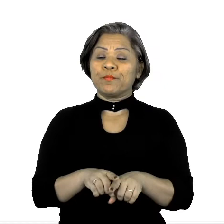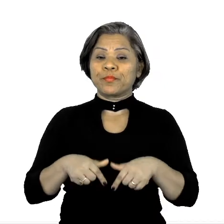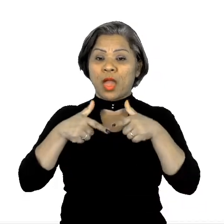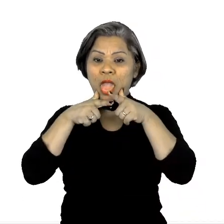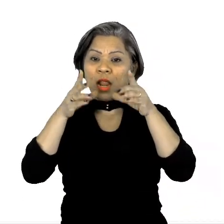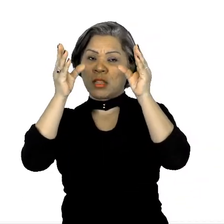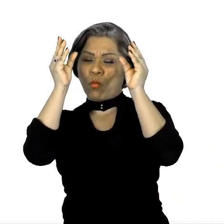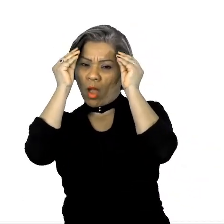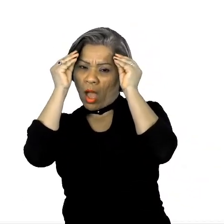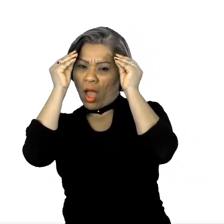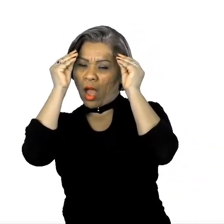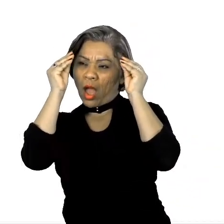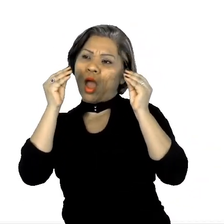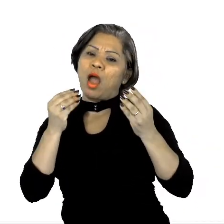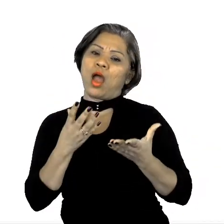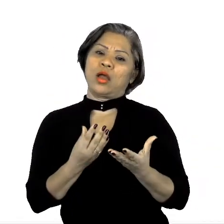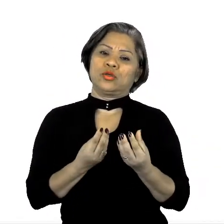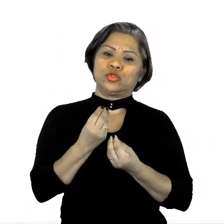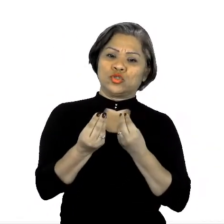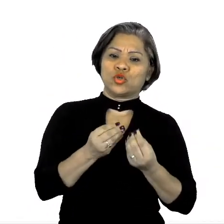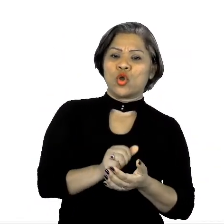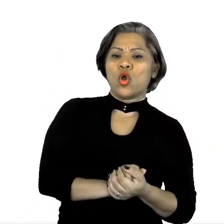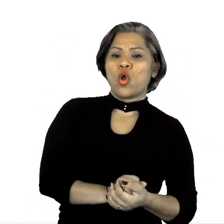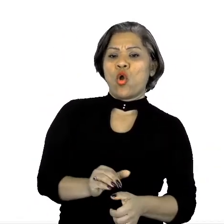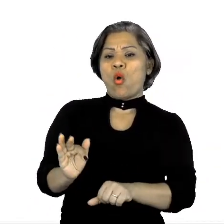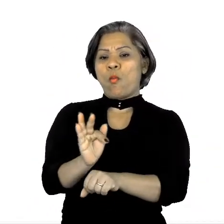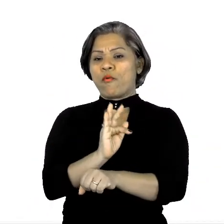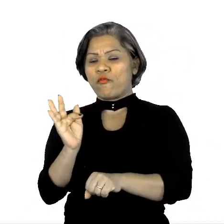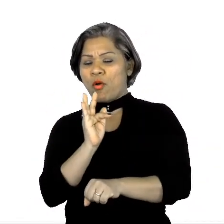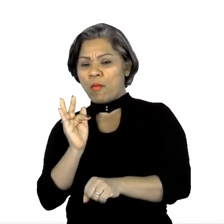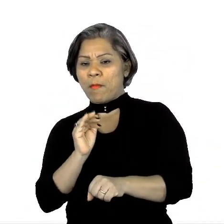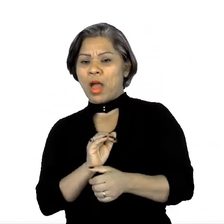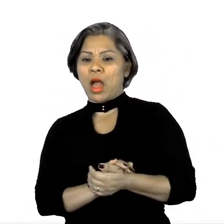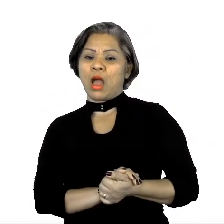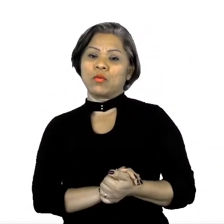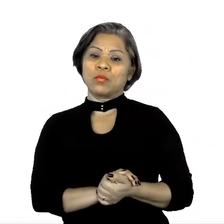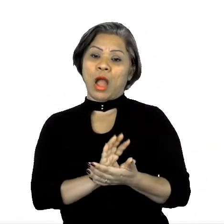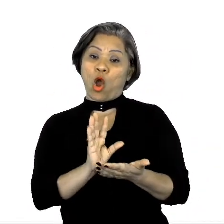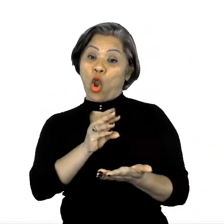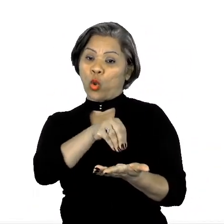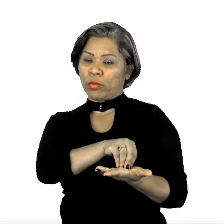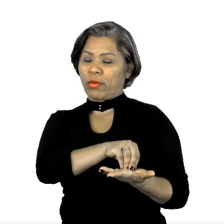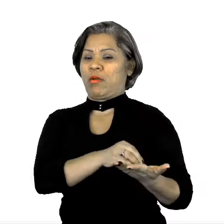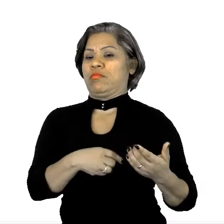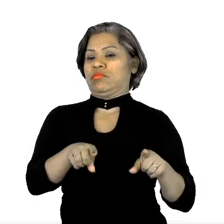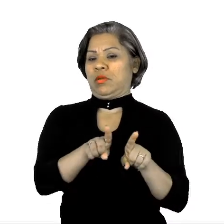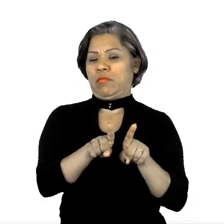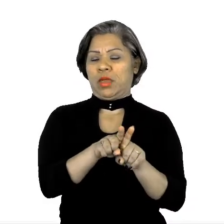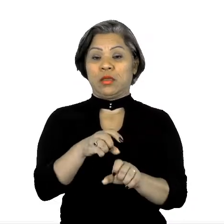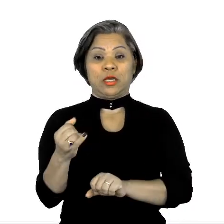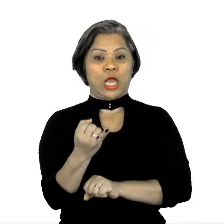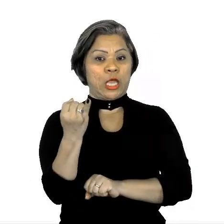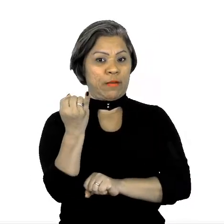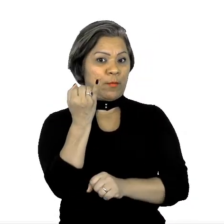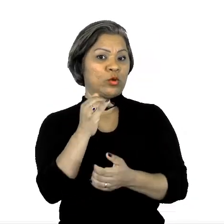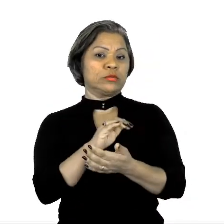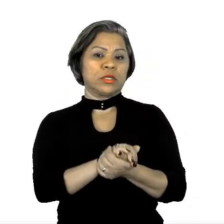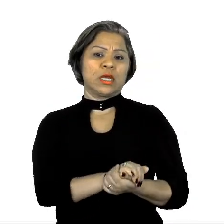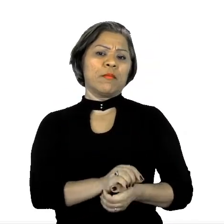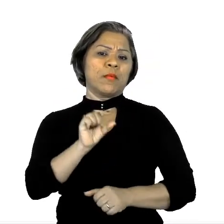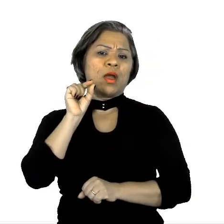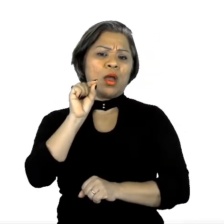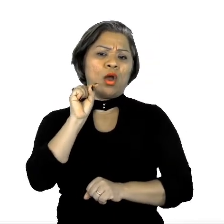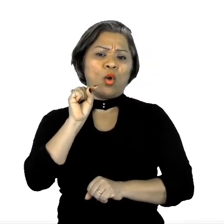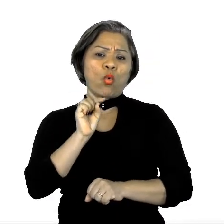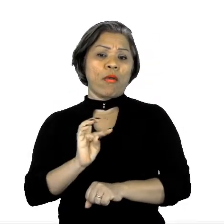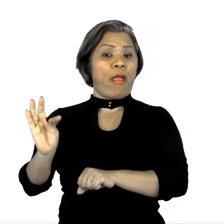já estudamos, a linguagem formal, a coloquial, é fundamental a adequação da norma padrão, a norma formal na hora